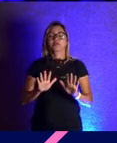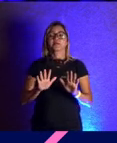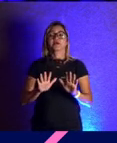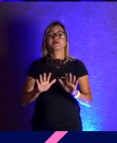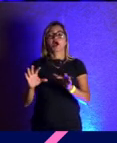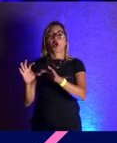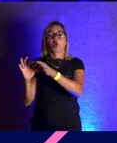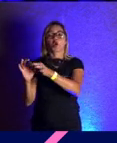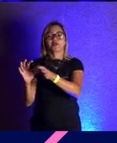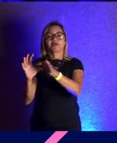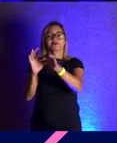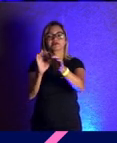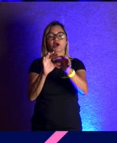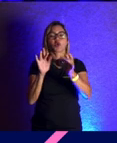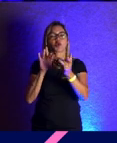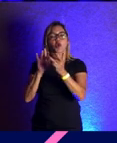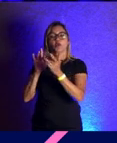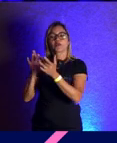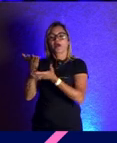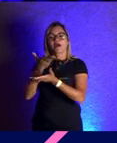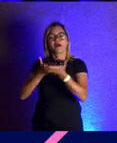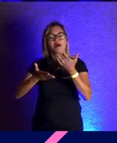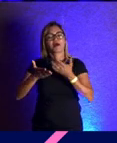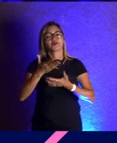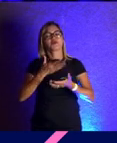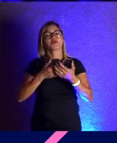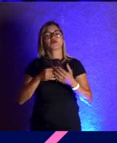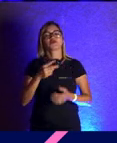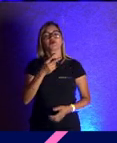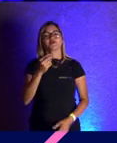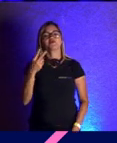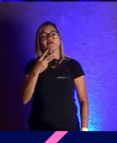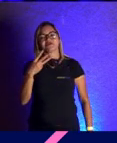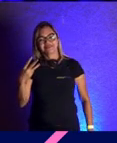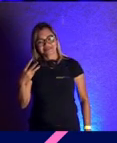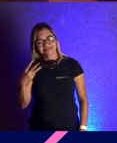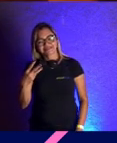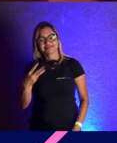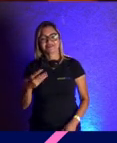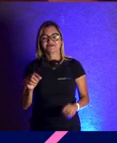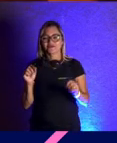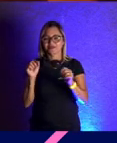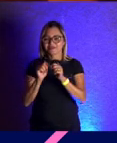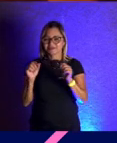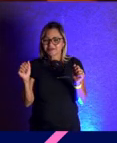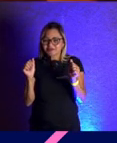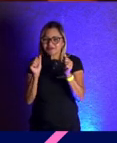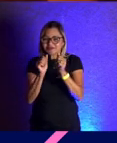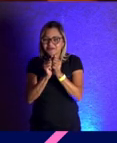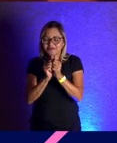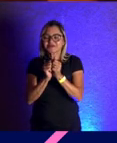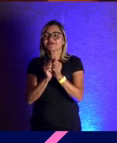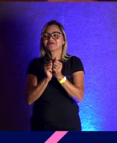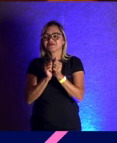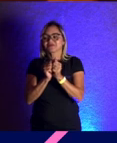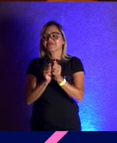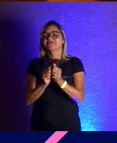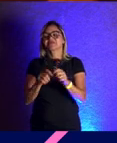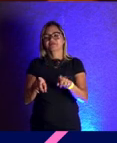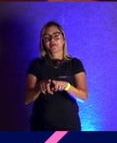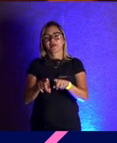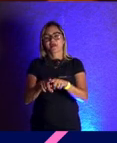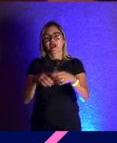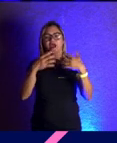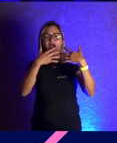vão surgir aqui, de contatos entre os três, que vão fazer coisas juntos, eu acho que também é a